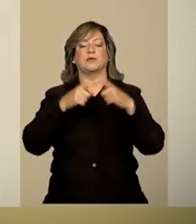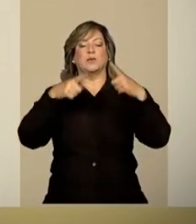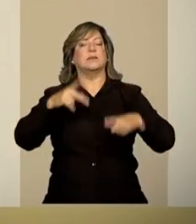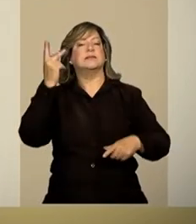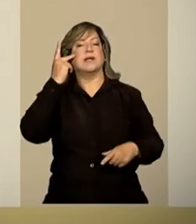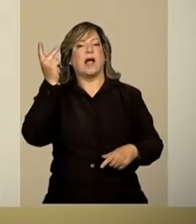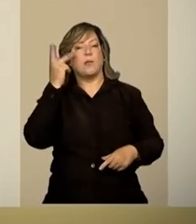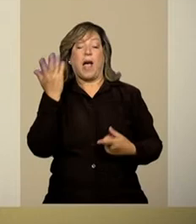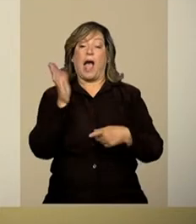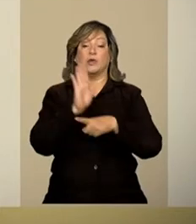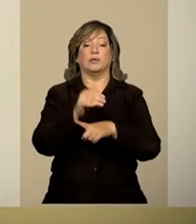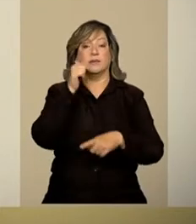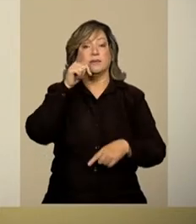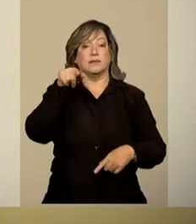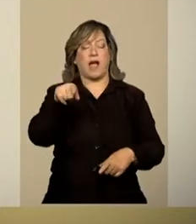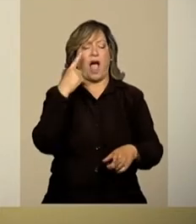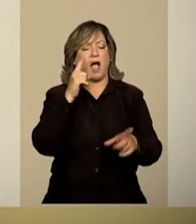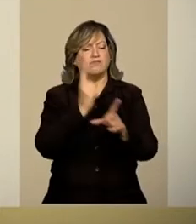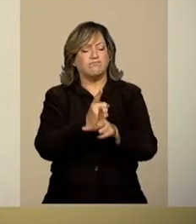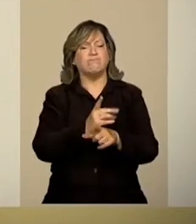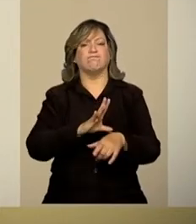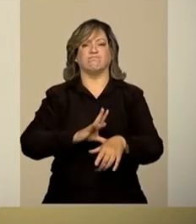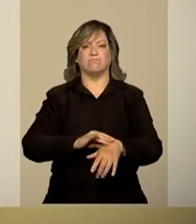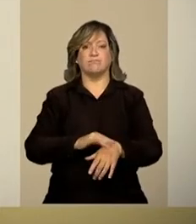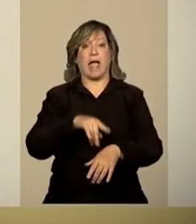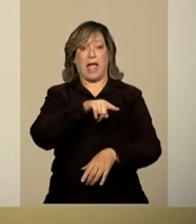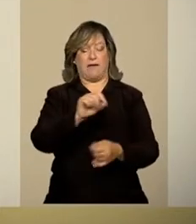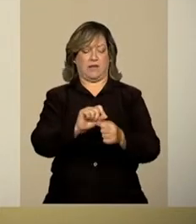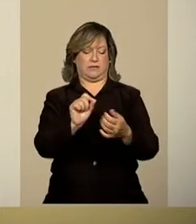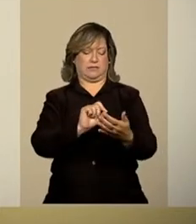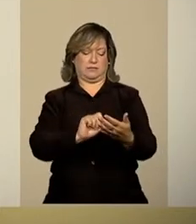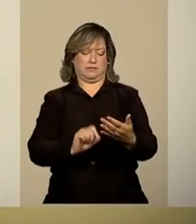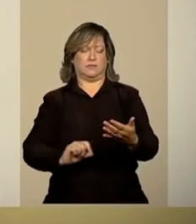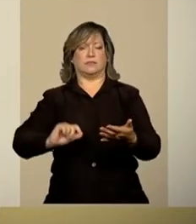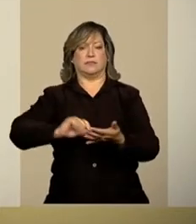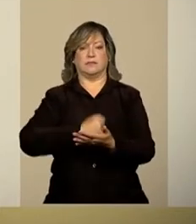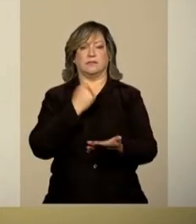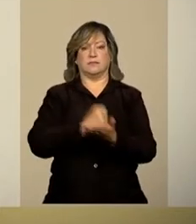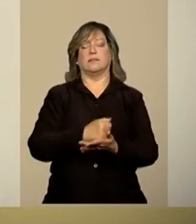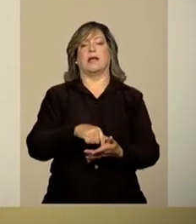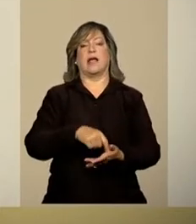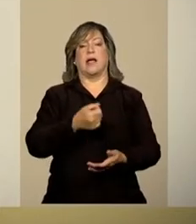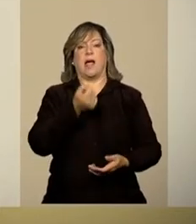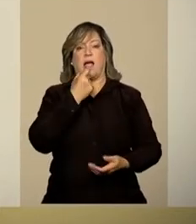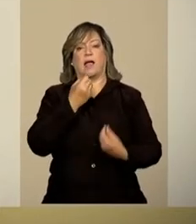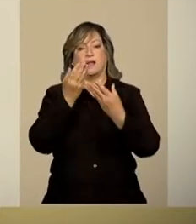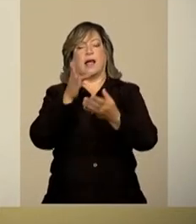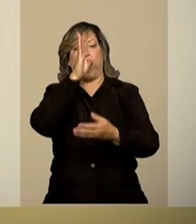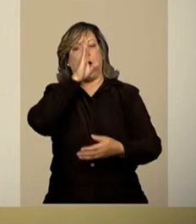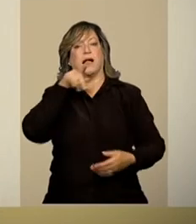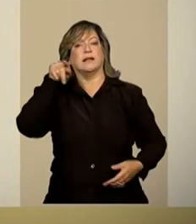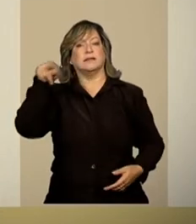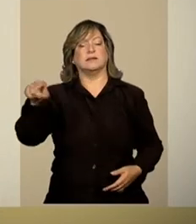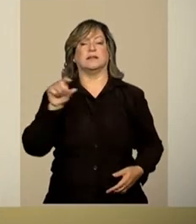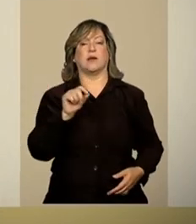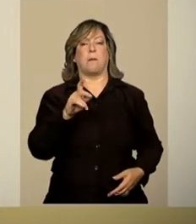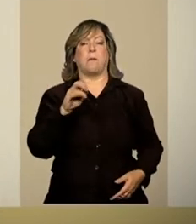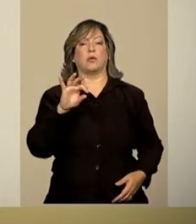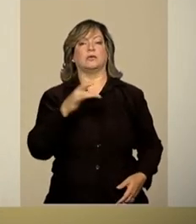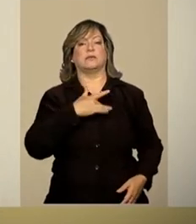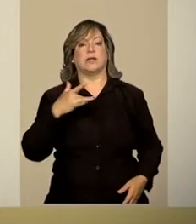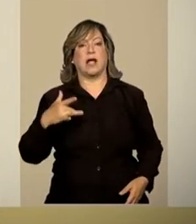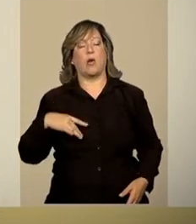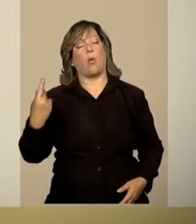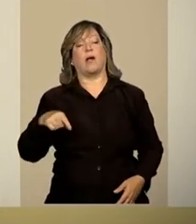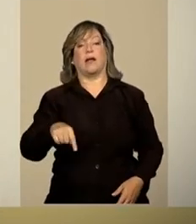São Paulo pelo programa Mais Médicos aí ele respeita o remédio que ela pega de graça no posto de saúde ou na rede aqui